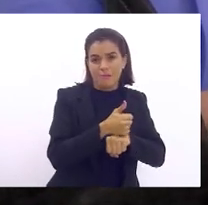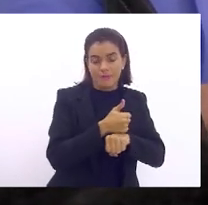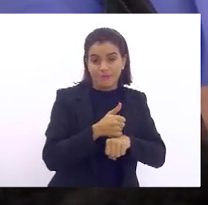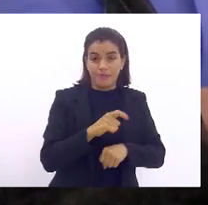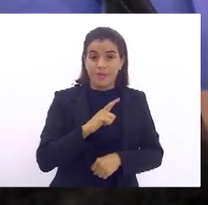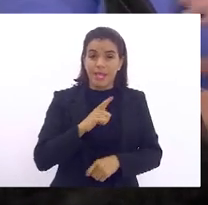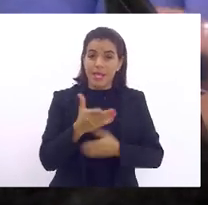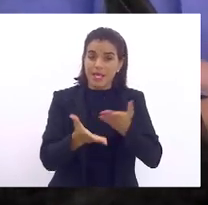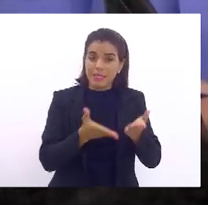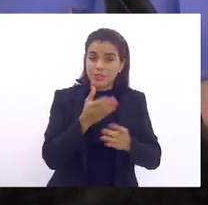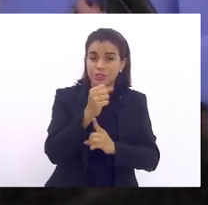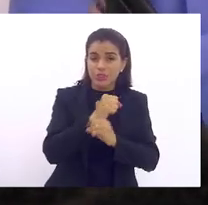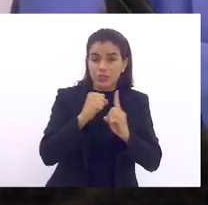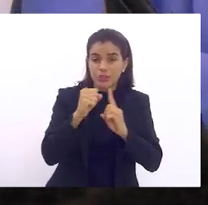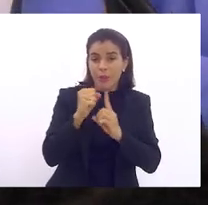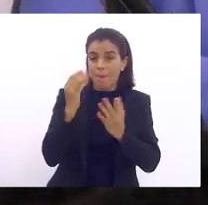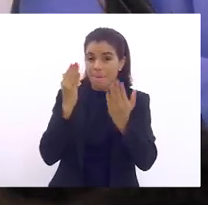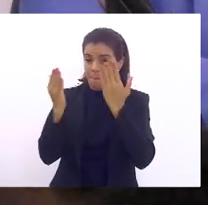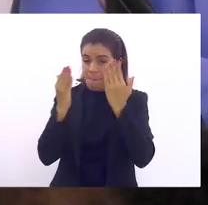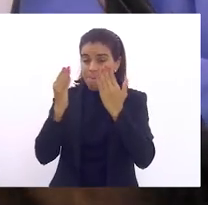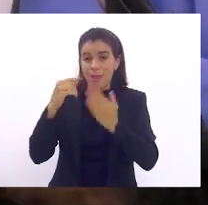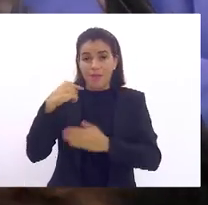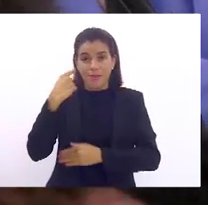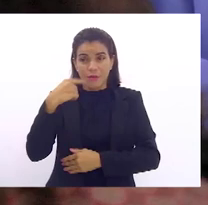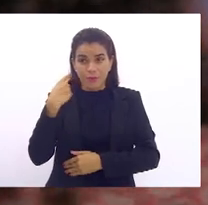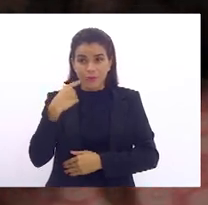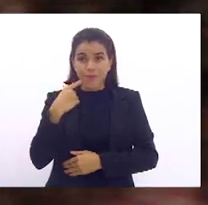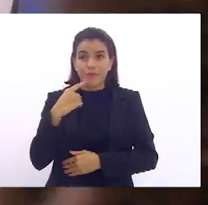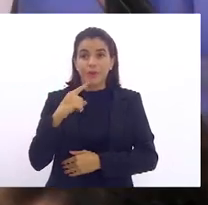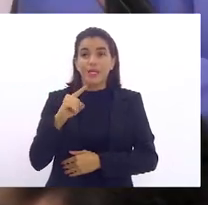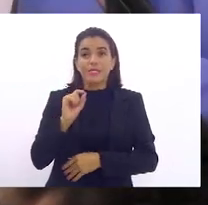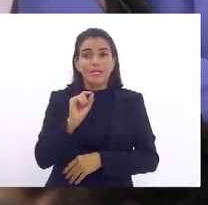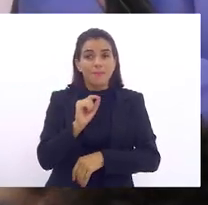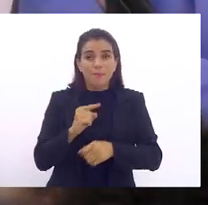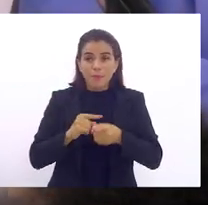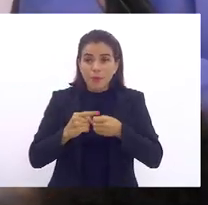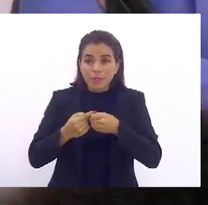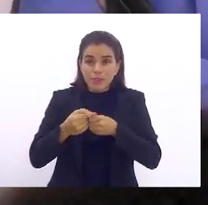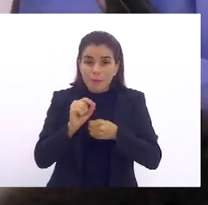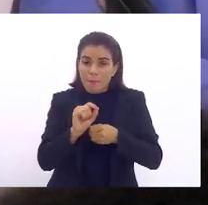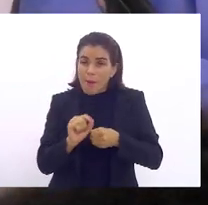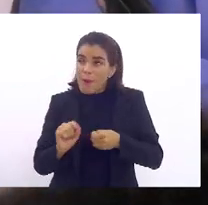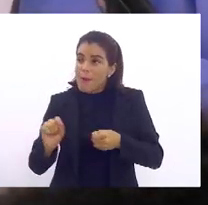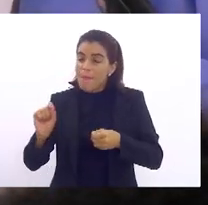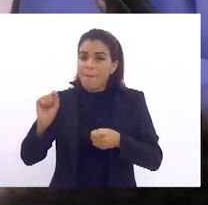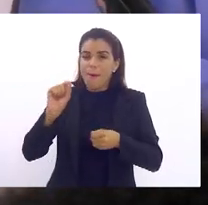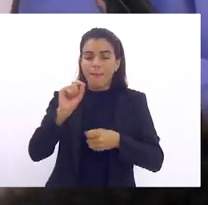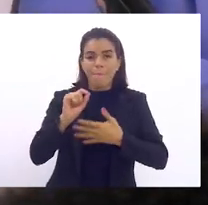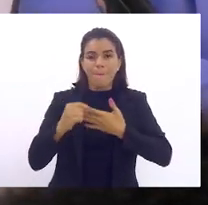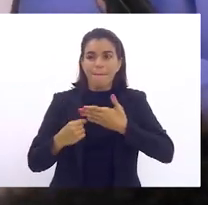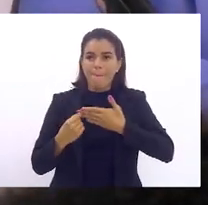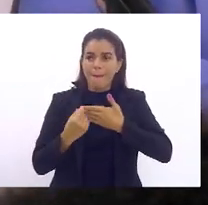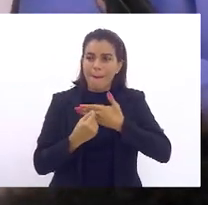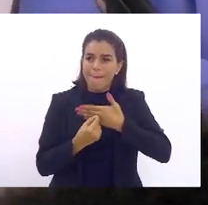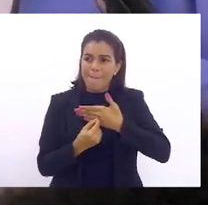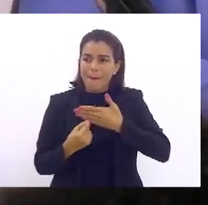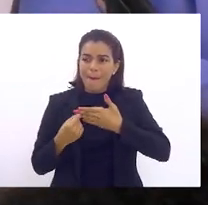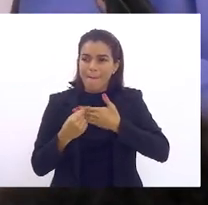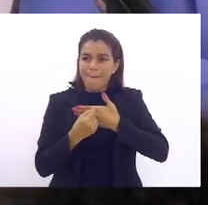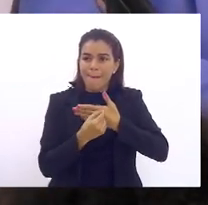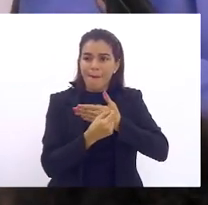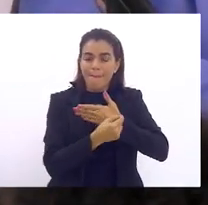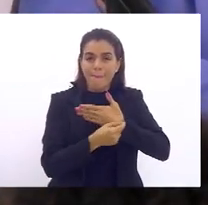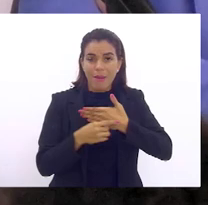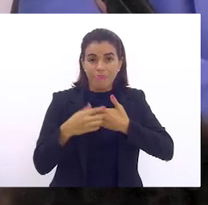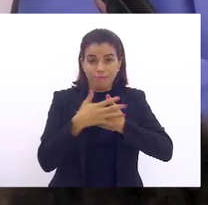assistente social psicóloga advogada em todos esses municípios E aí a gente vem buscando também essa aproximação tanto com as